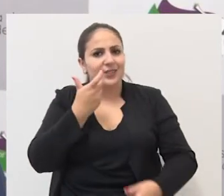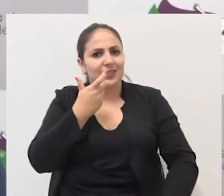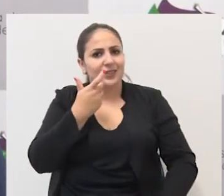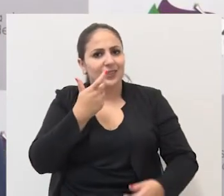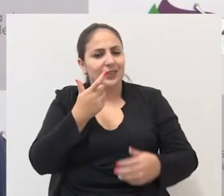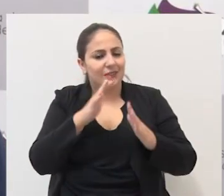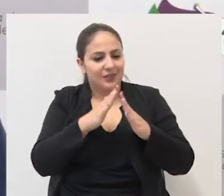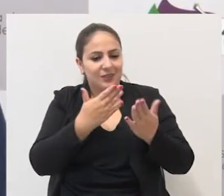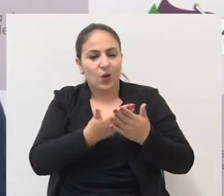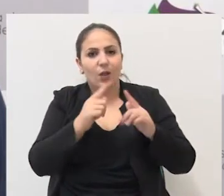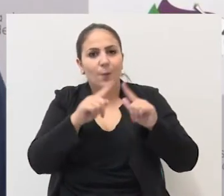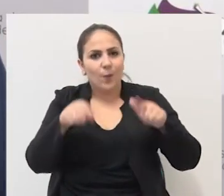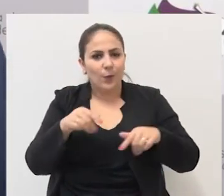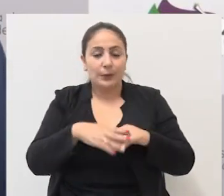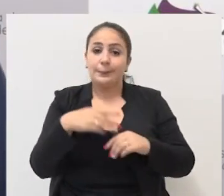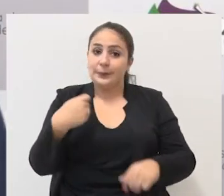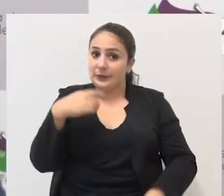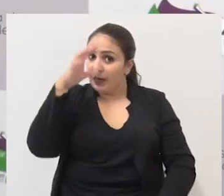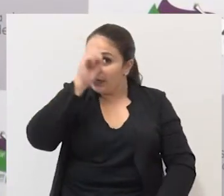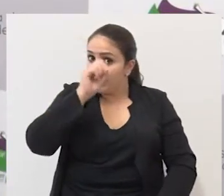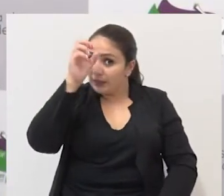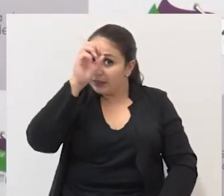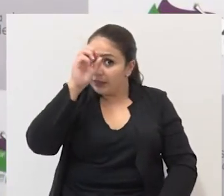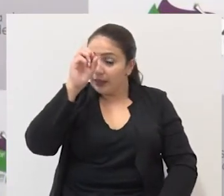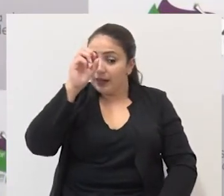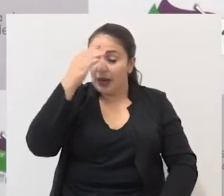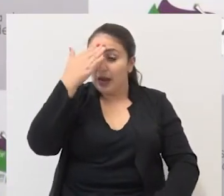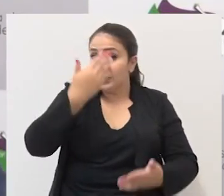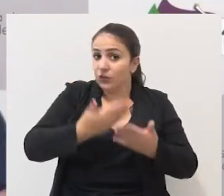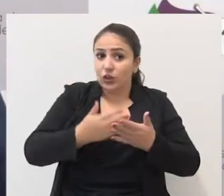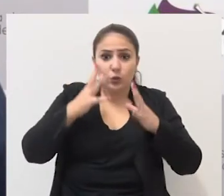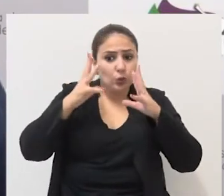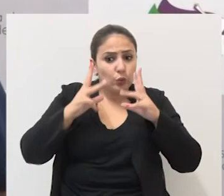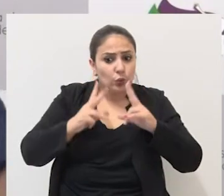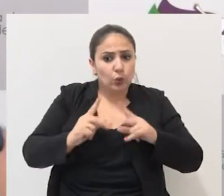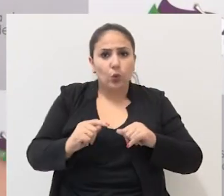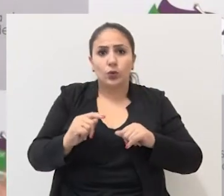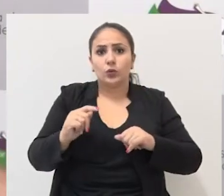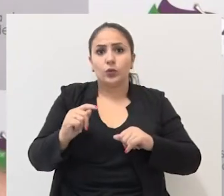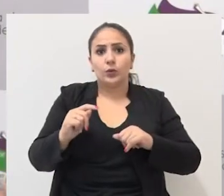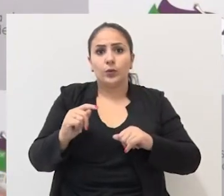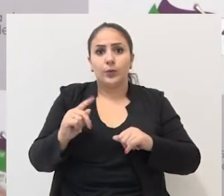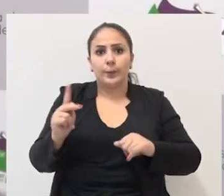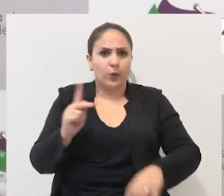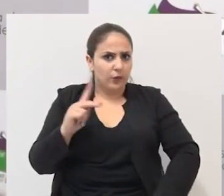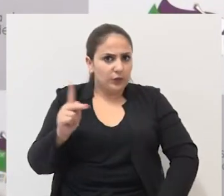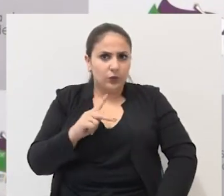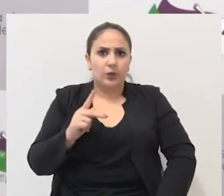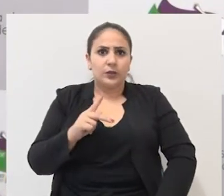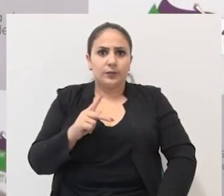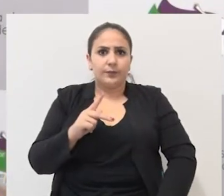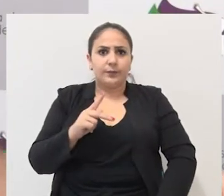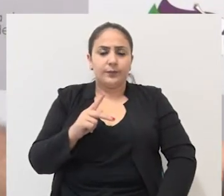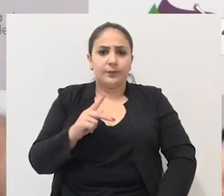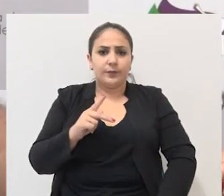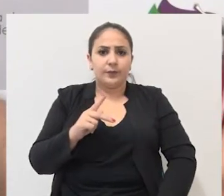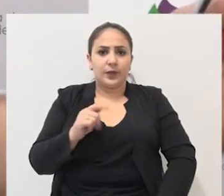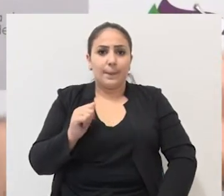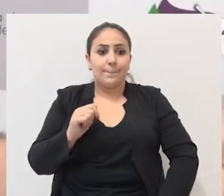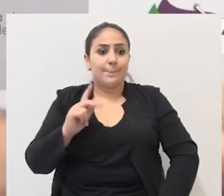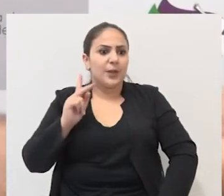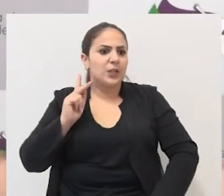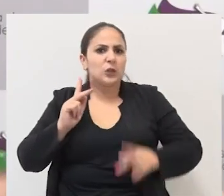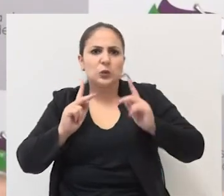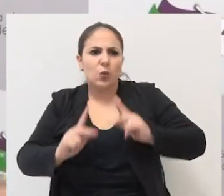públicas. É preciso você acreditar que os professores todos são mal intencionados, né? Que